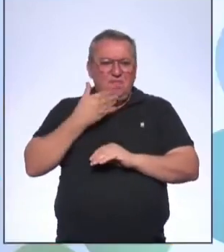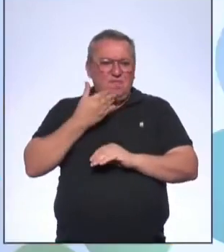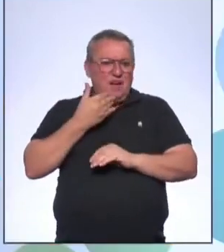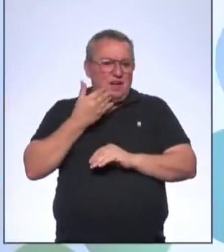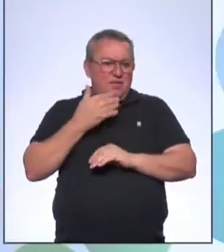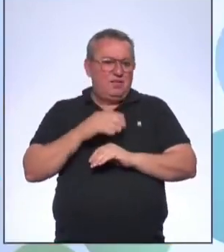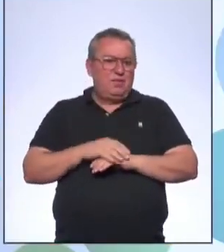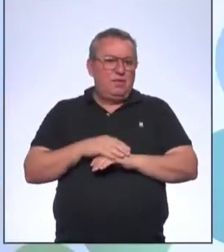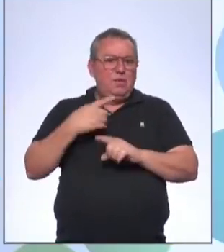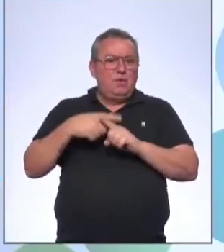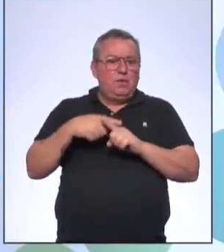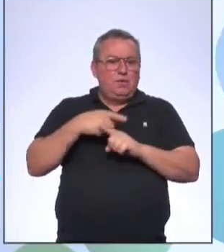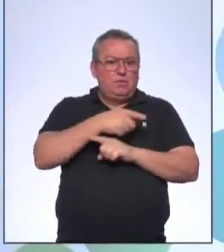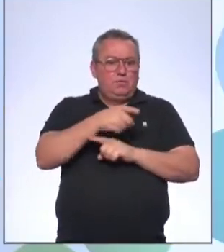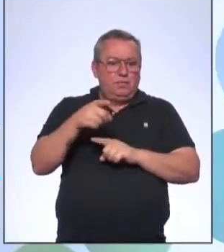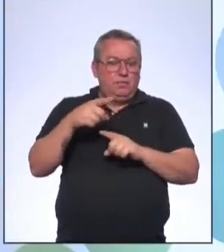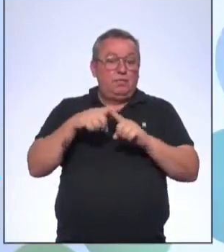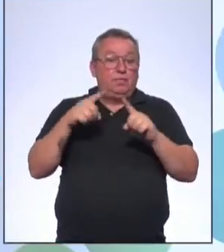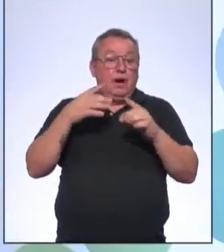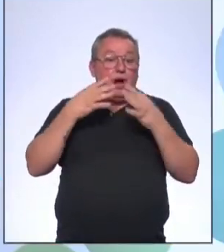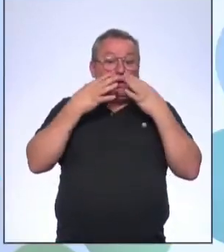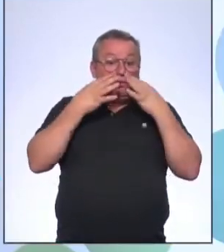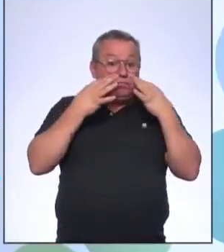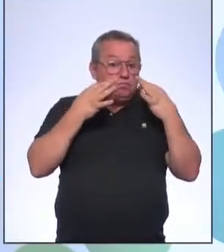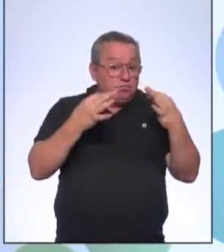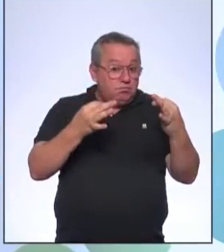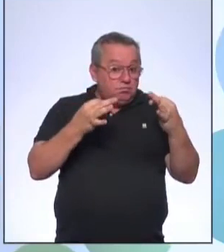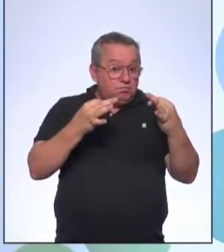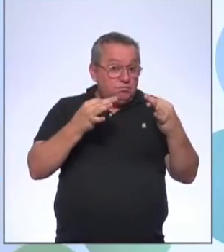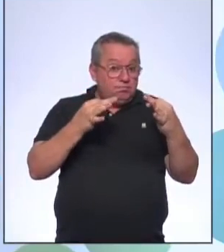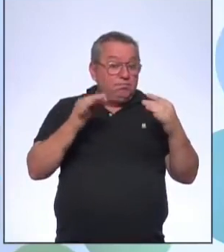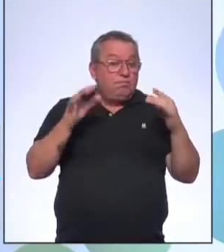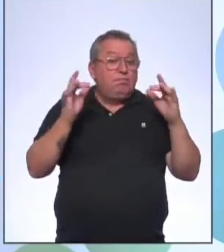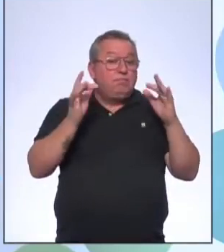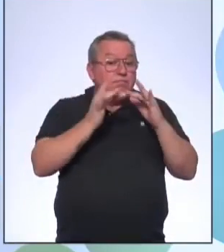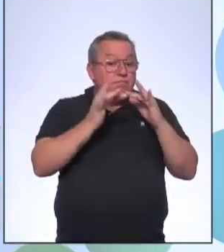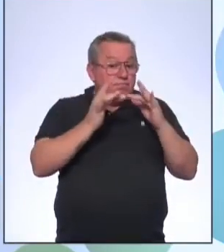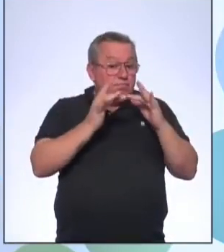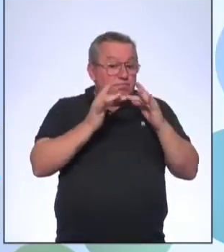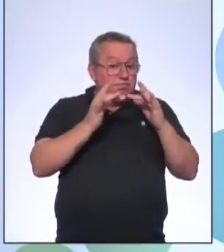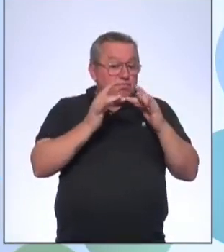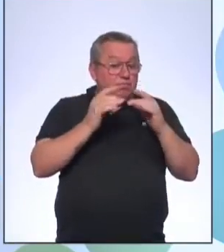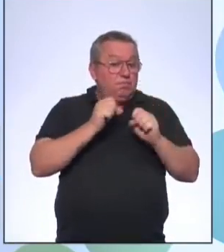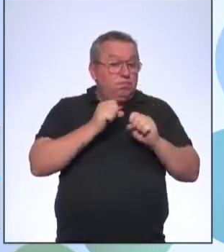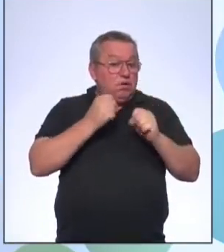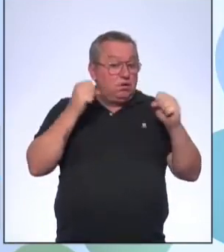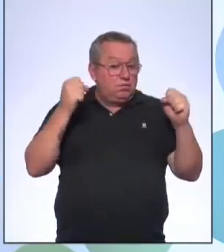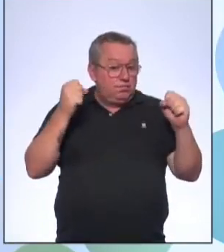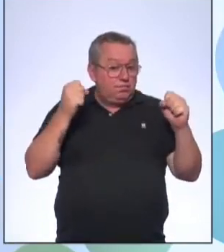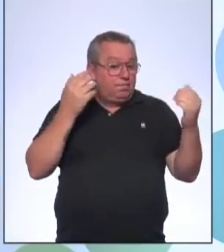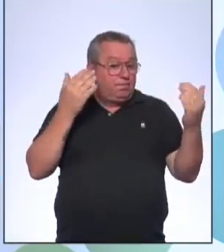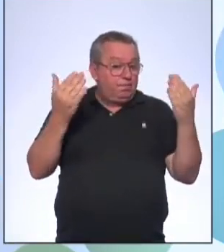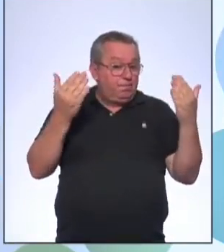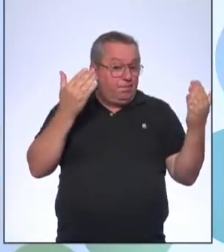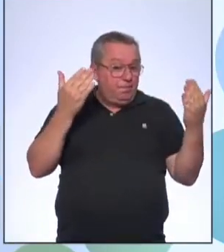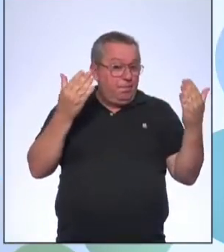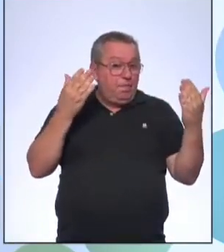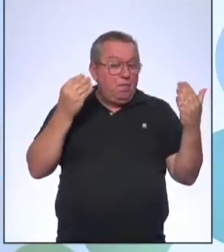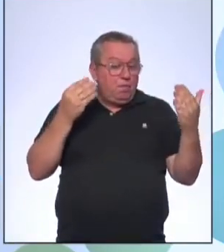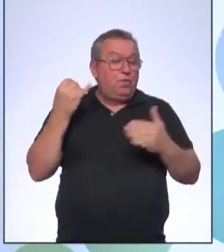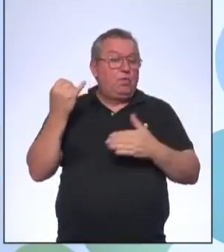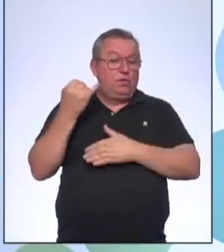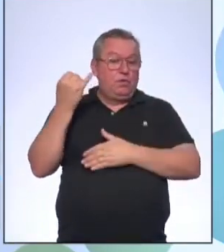que vai facilitar para vocês. Mas prestem atenção na relação entre as grandezas. Isso